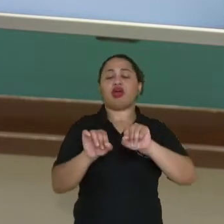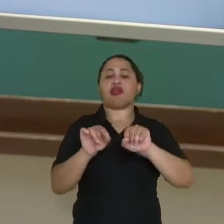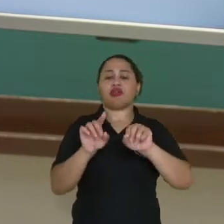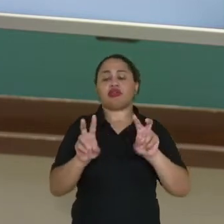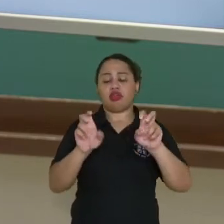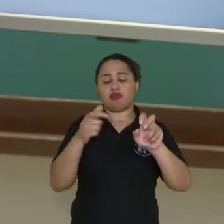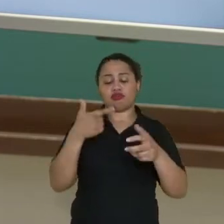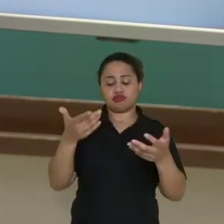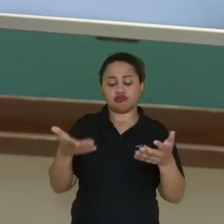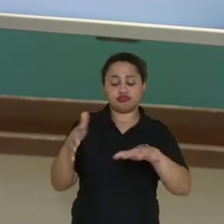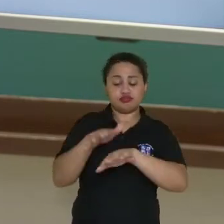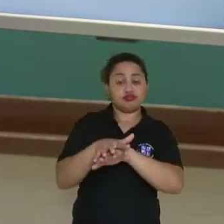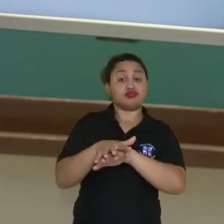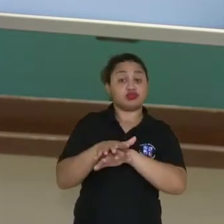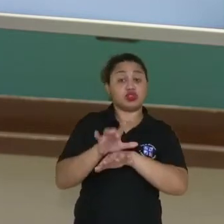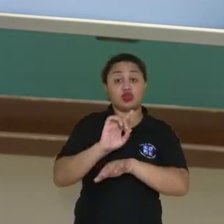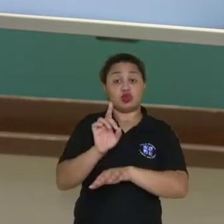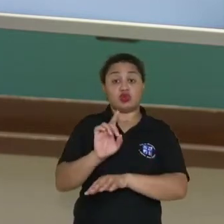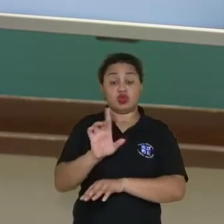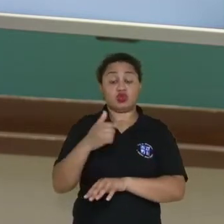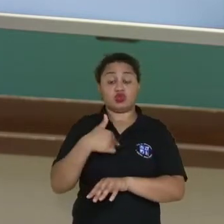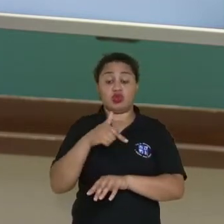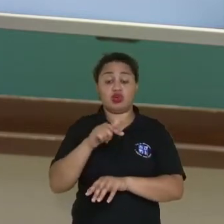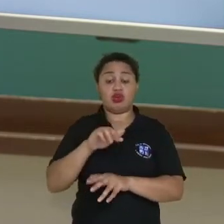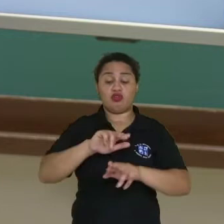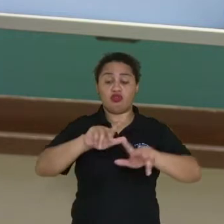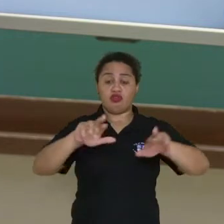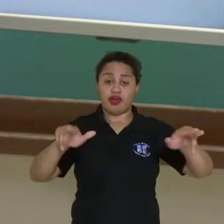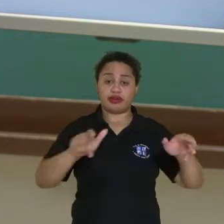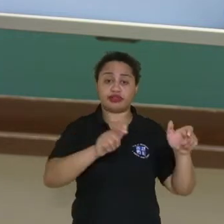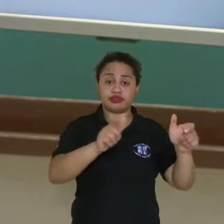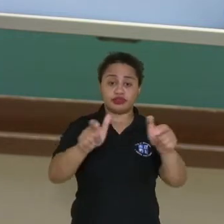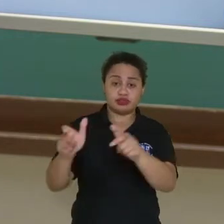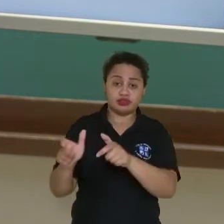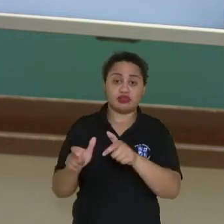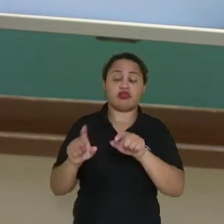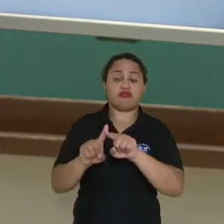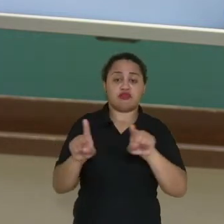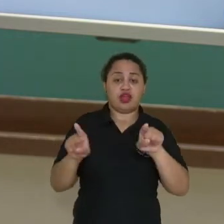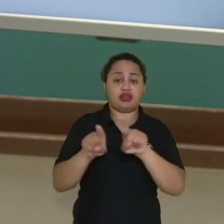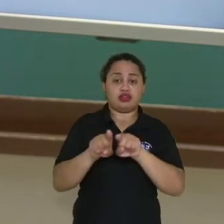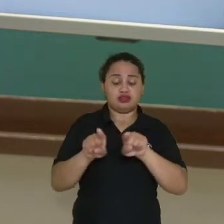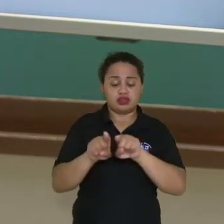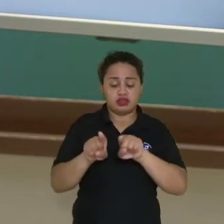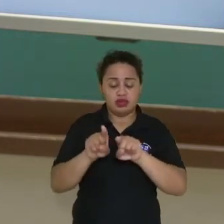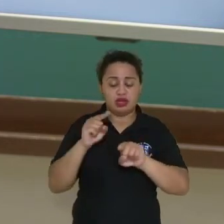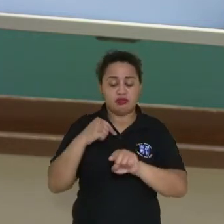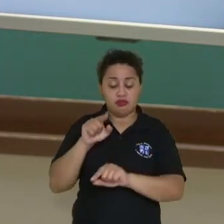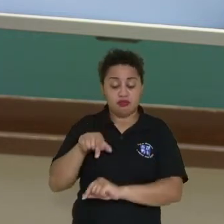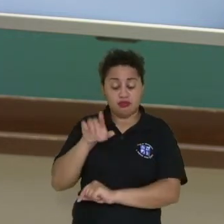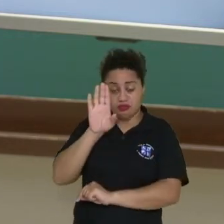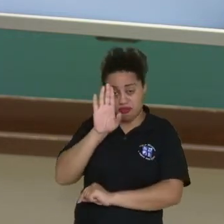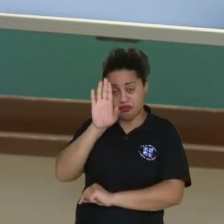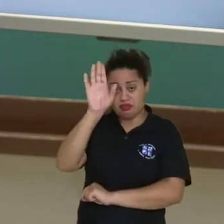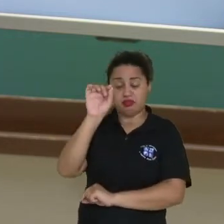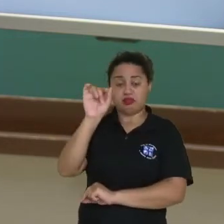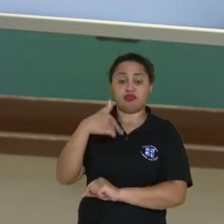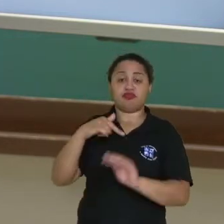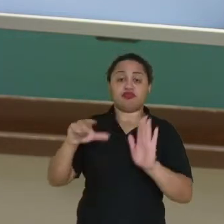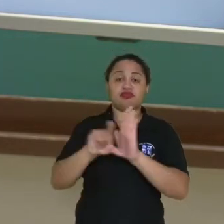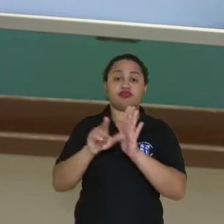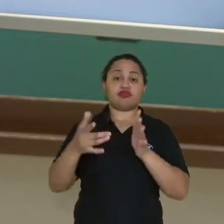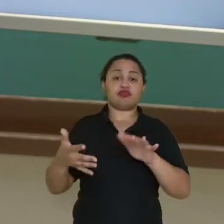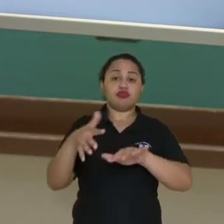dessas pessoas, não somente nos diversos ambientes, mas também e principalmente a lei da inclusão